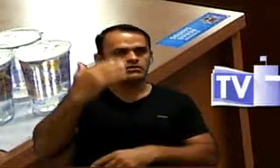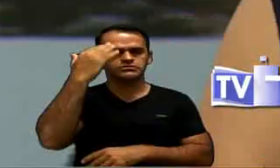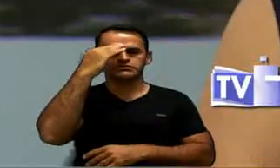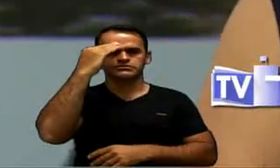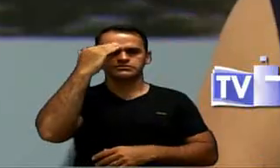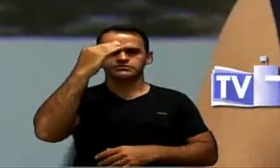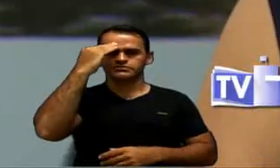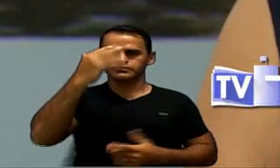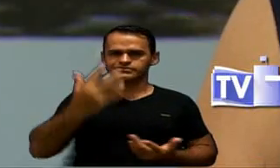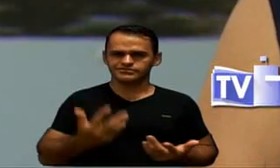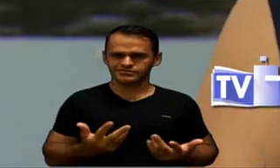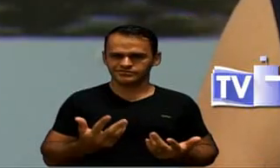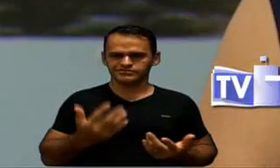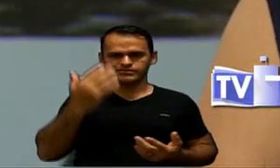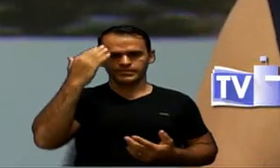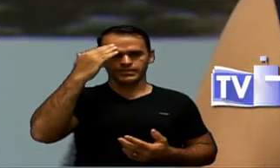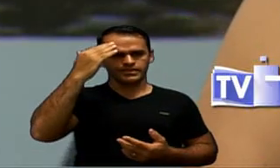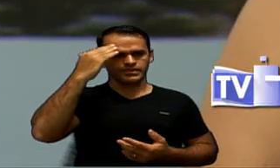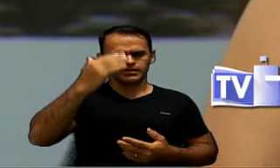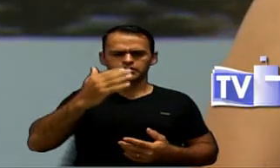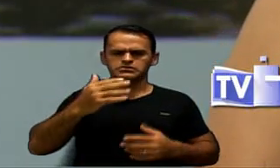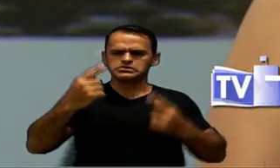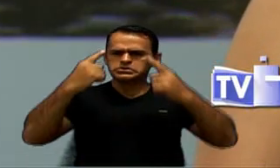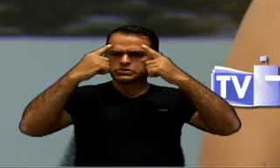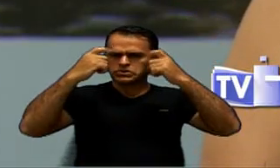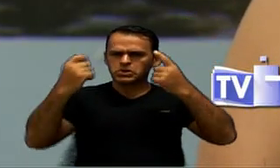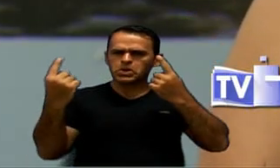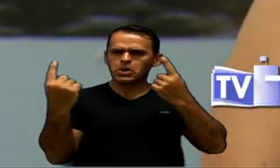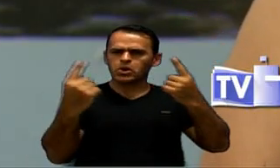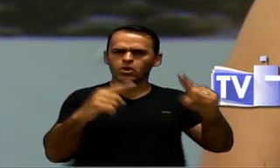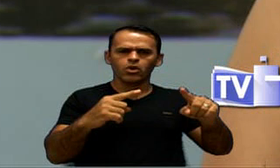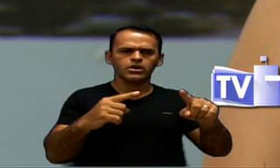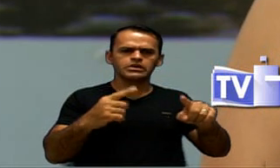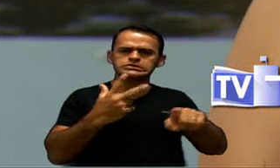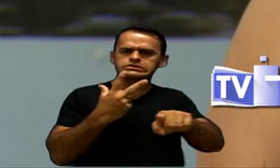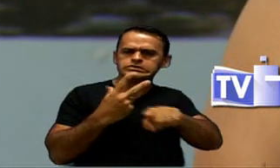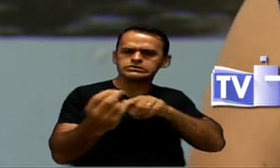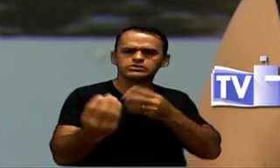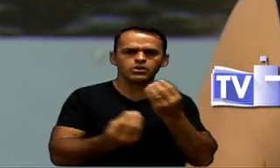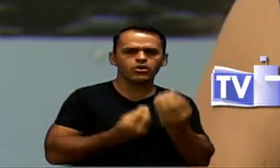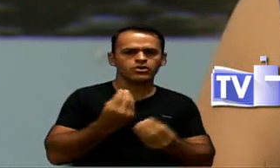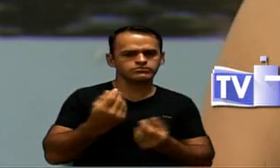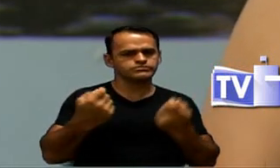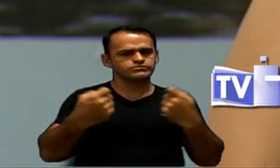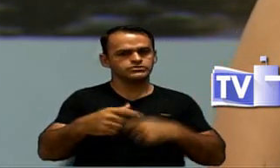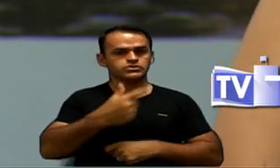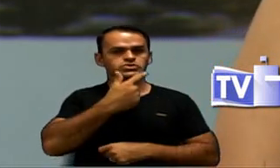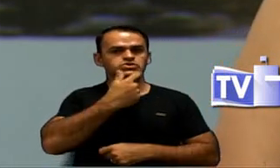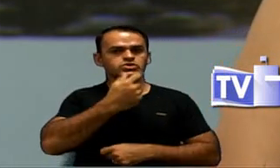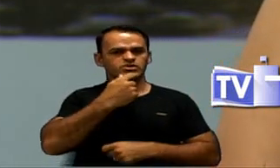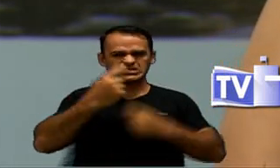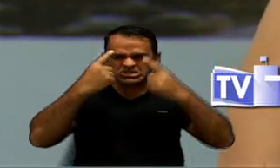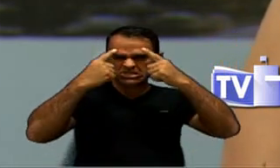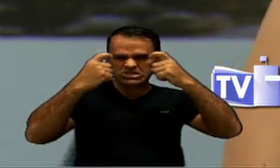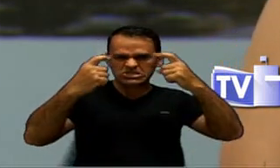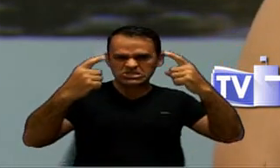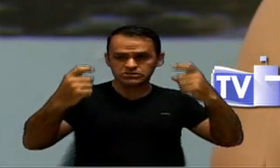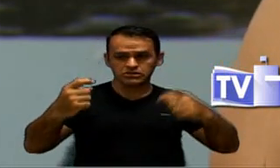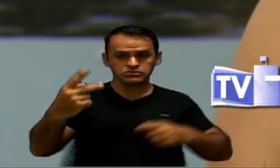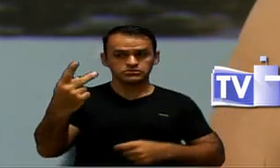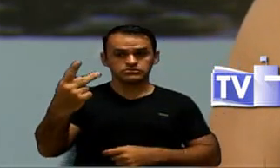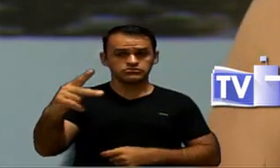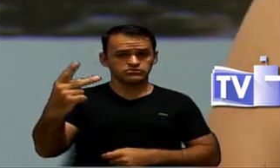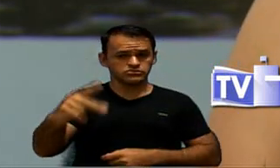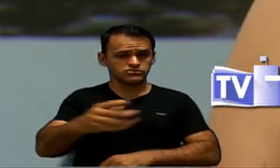gente não vai vencer a violência se a gente não cuidar desses homens. Muitos homens,